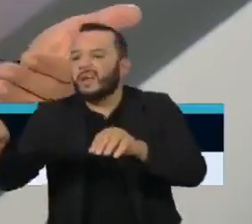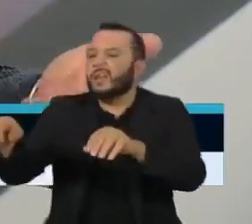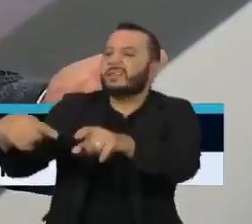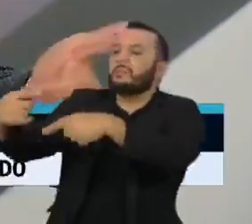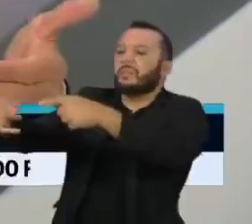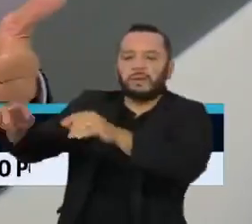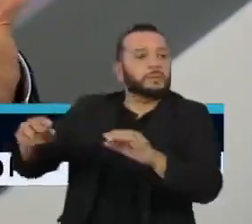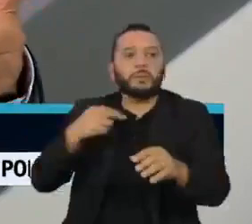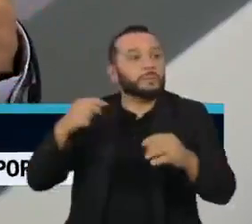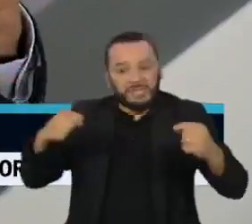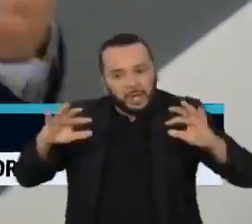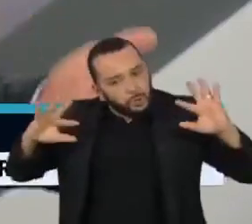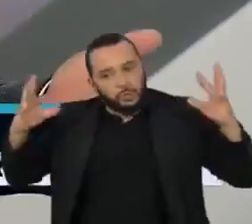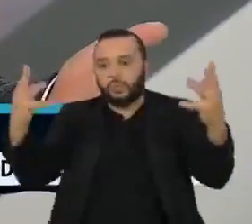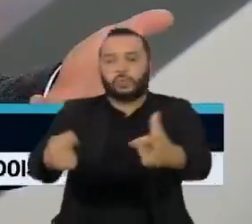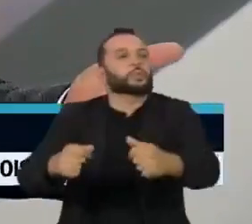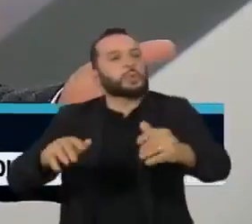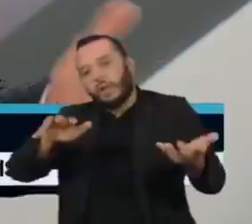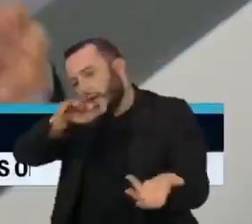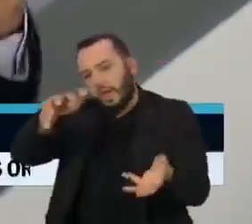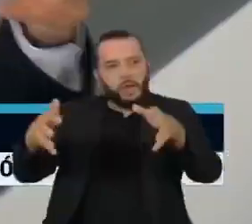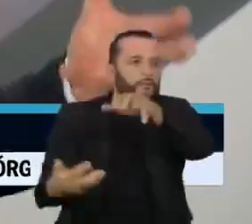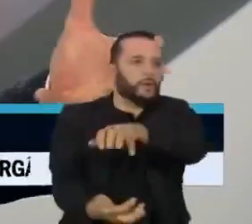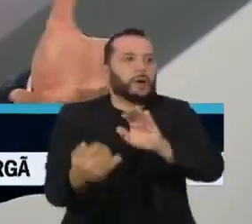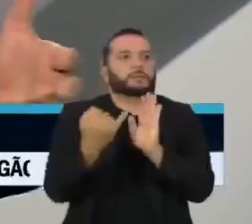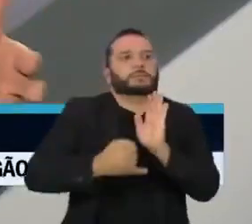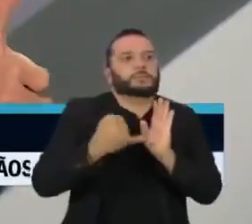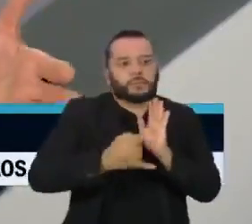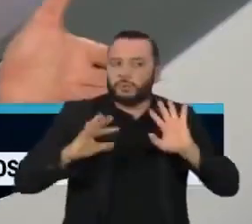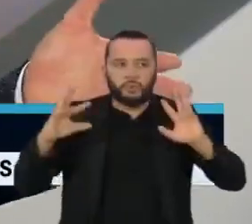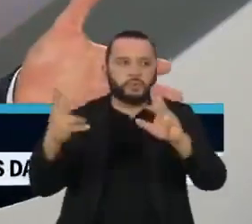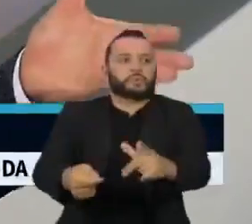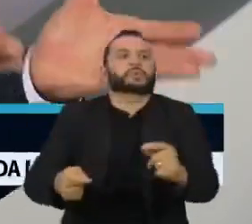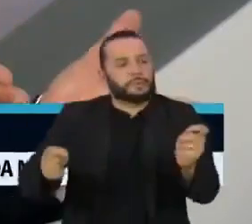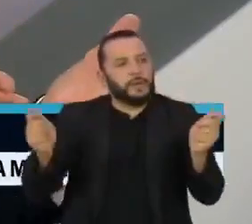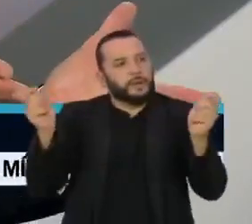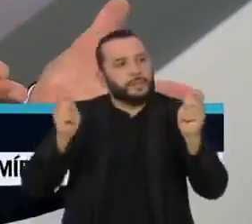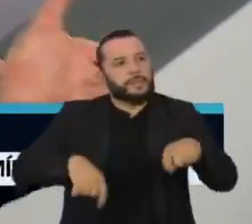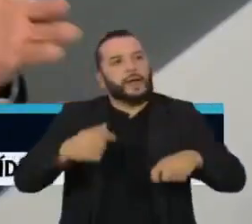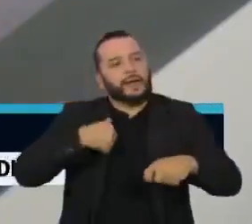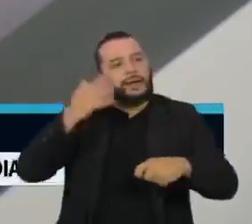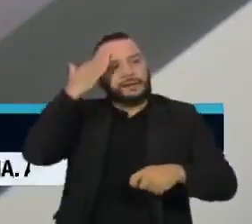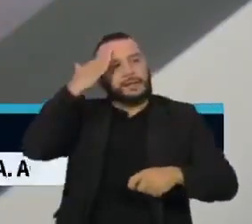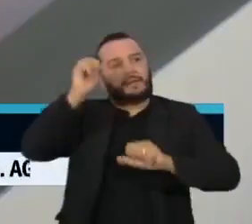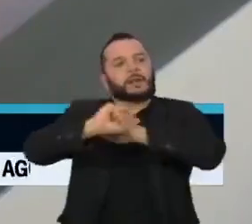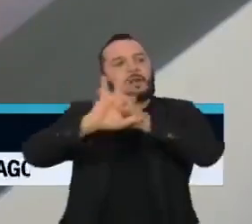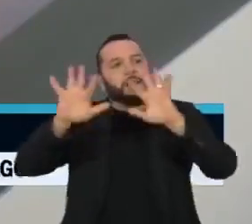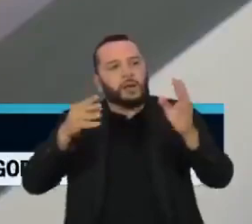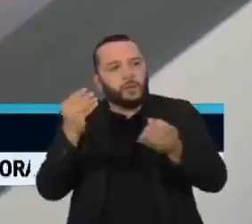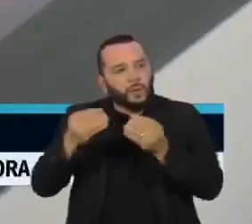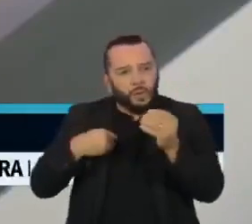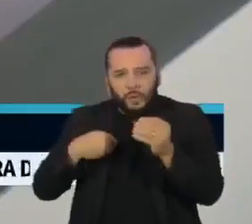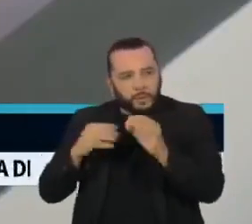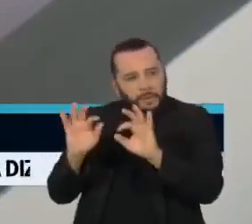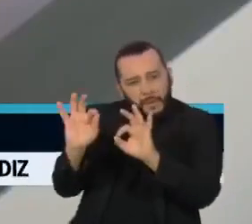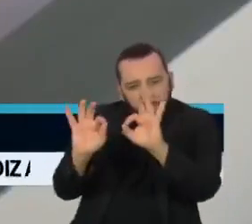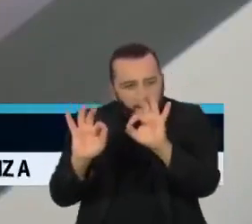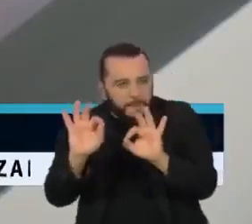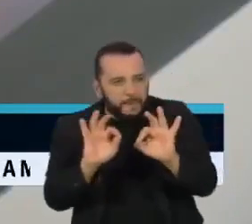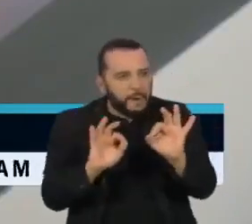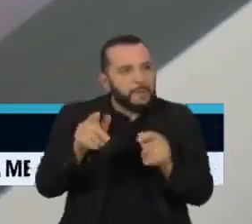tributária que realmente seja reforma global para que você possa, por exemplo, tentar atacar esse problema.